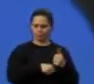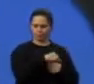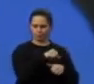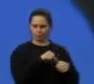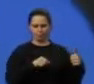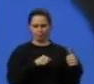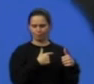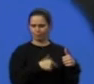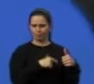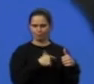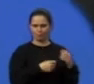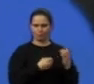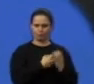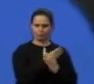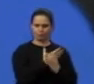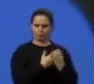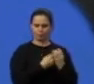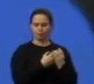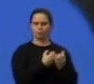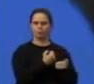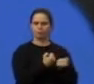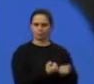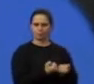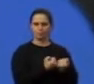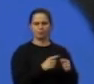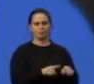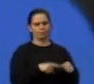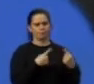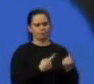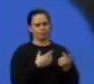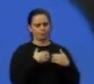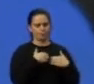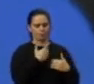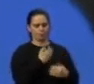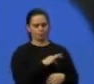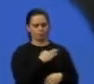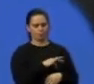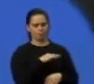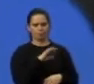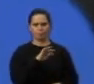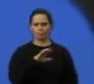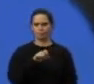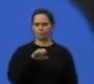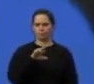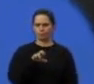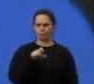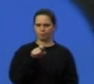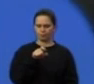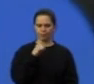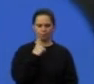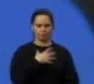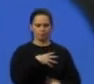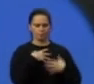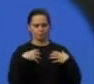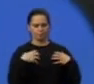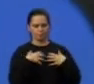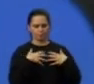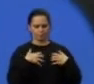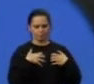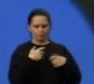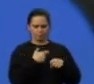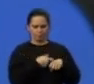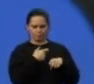Quais as lesões específicas do traumatismo torácico? Contusão pulmonar, sendo a principal